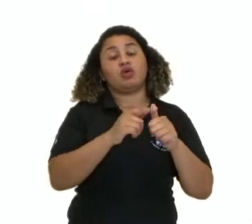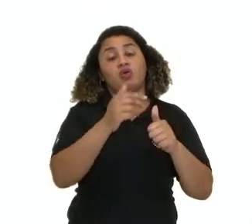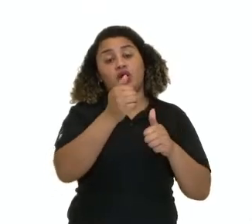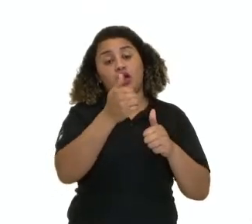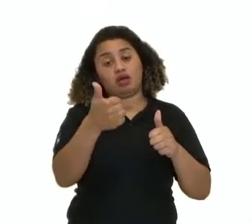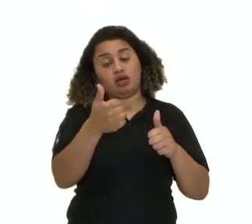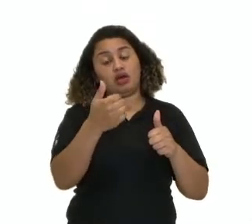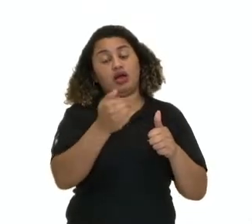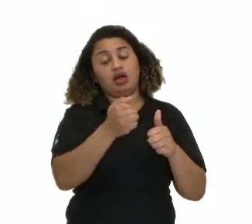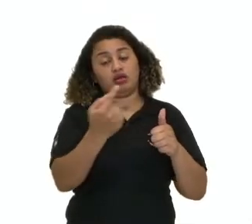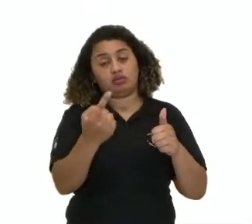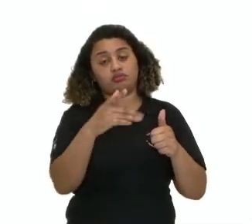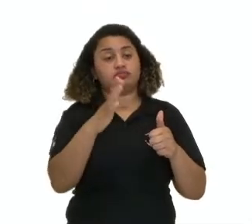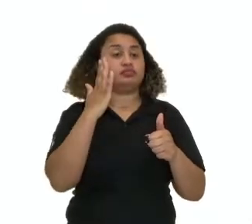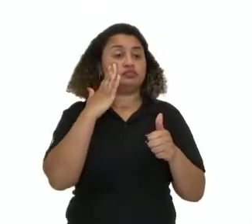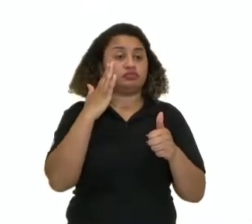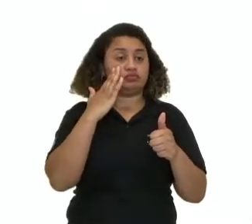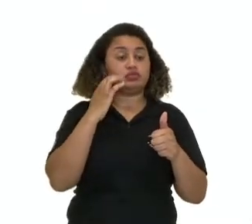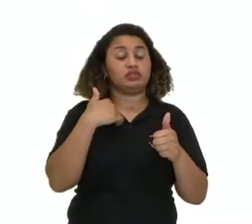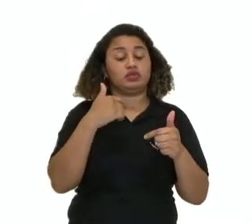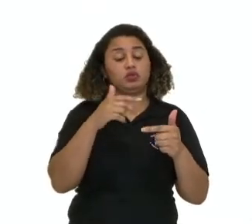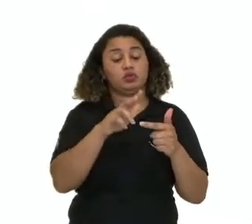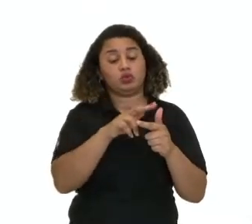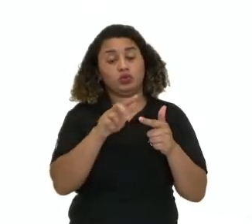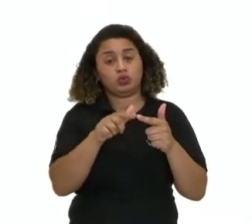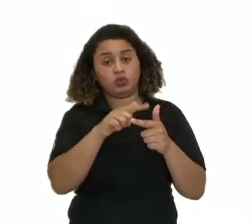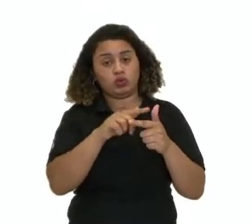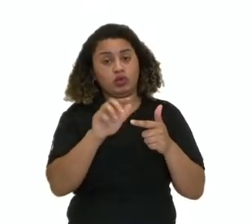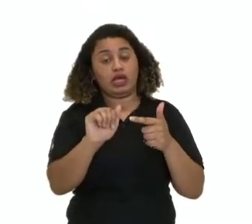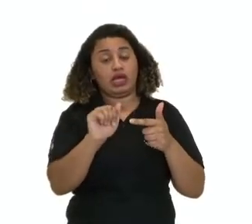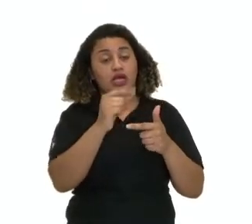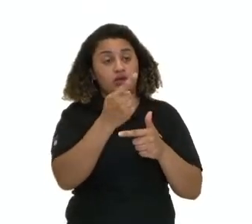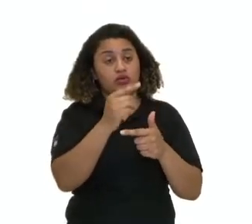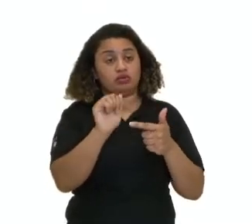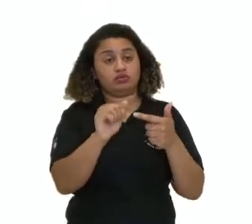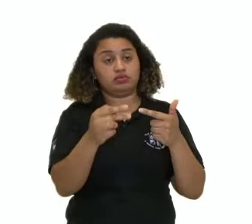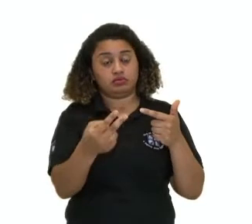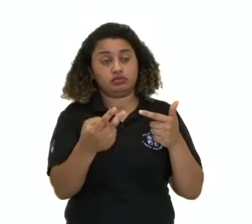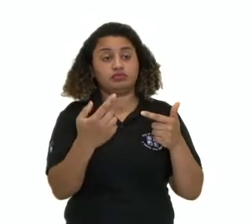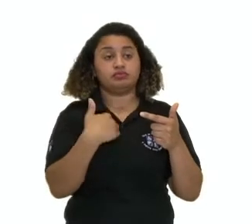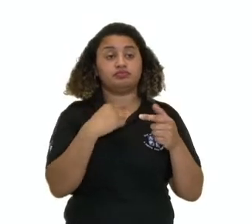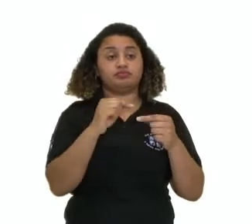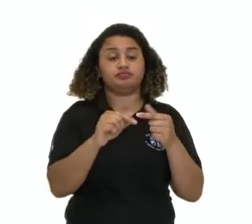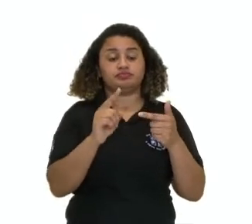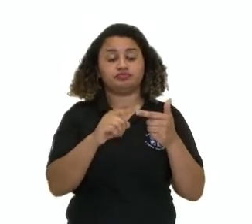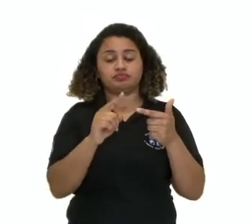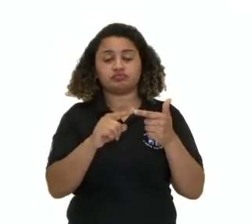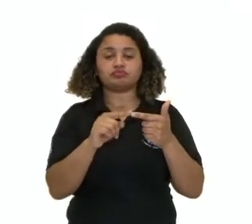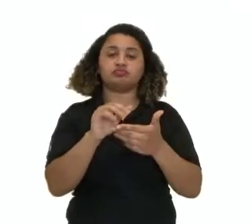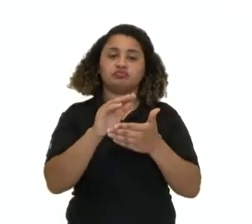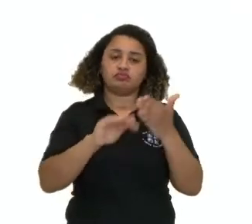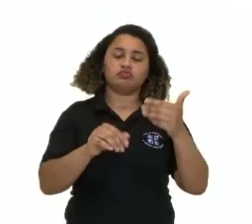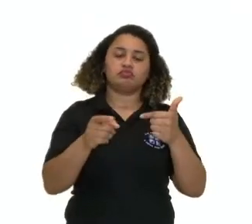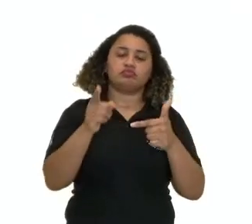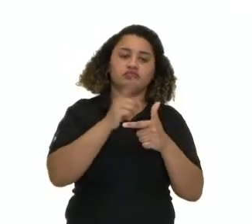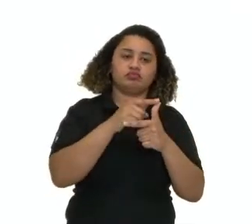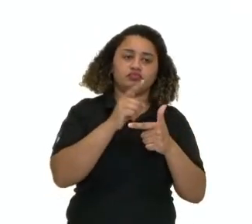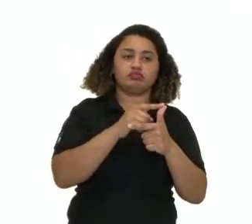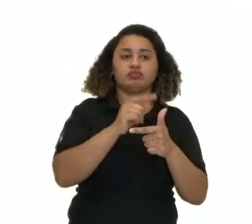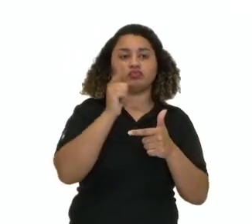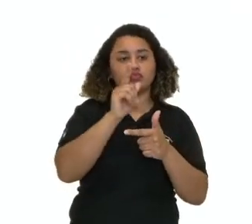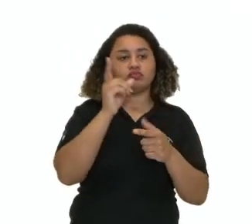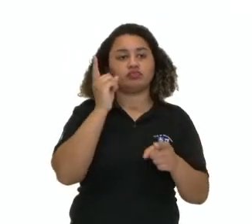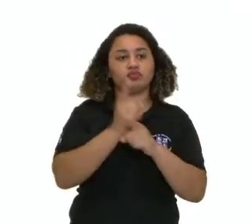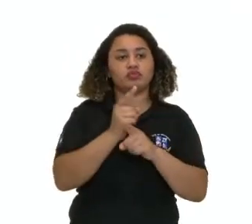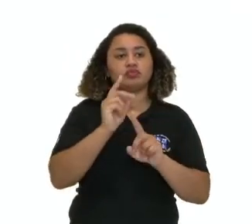conheço. Se eu conheço dois elementos, eu sei que se eu fizer, pessoal, a subtração de A2 menos A1,